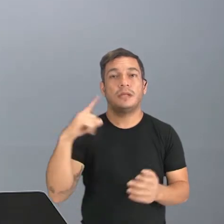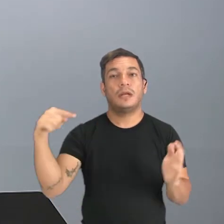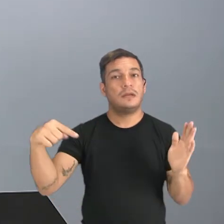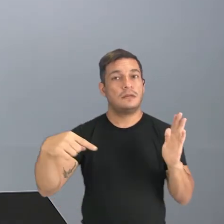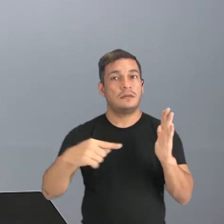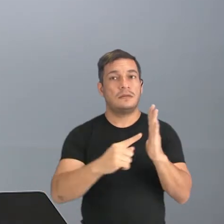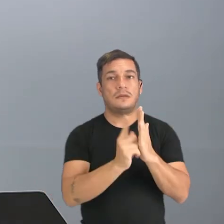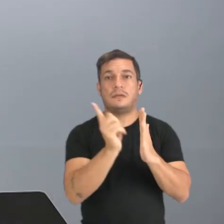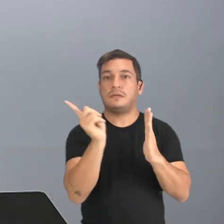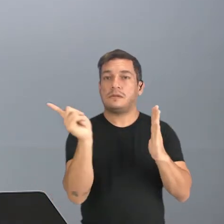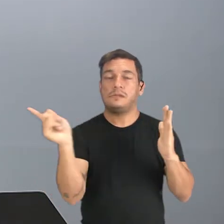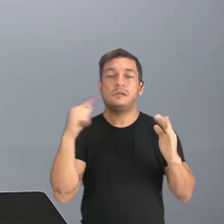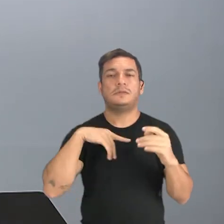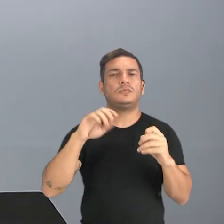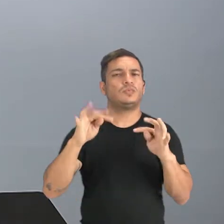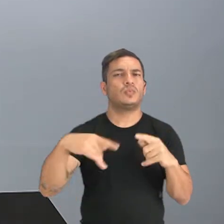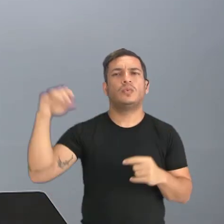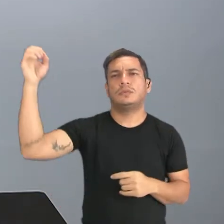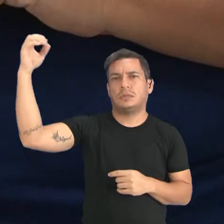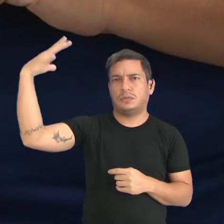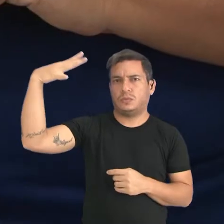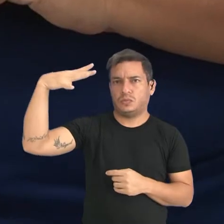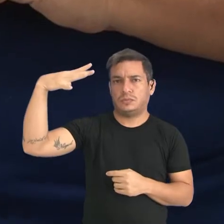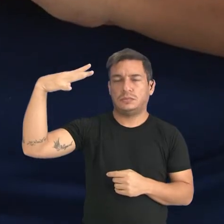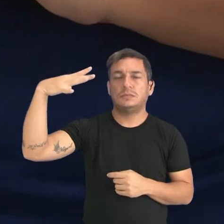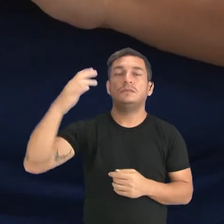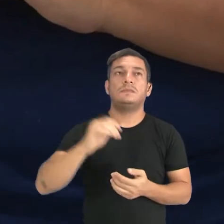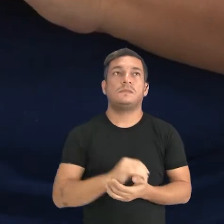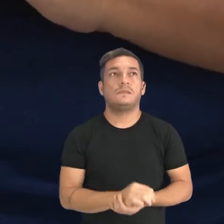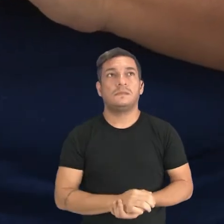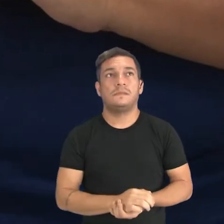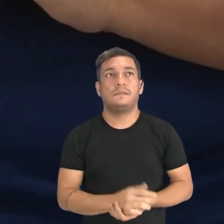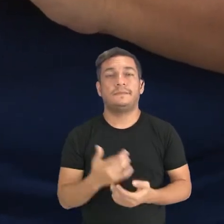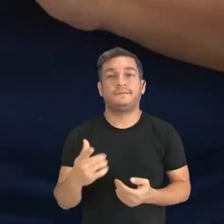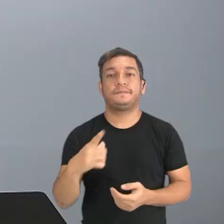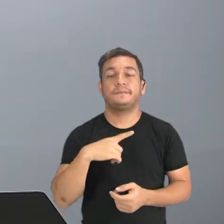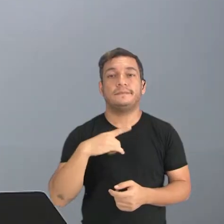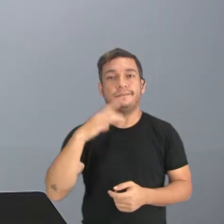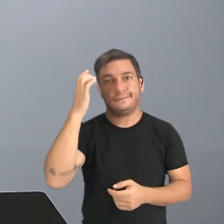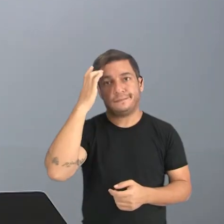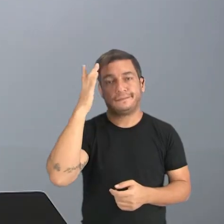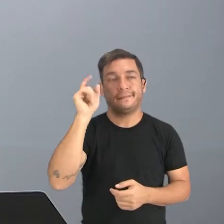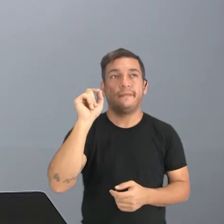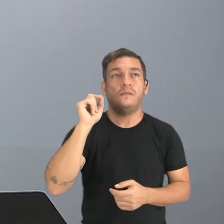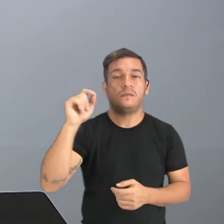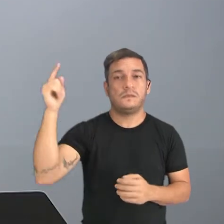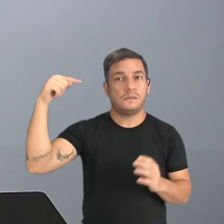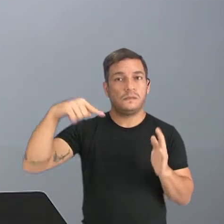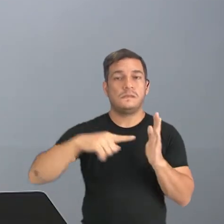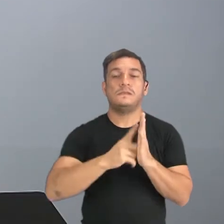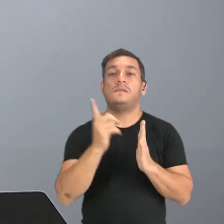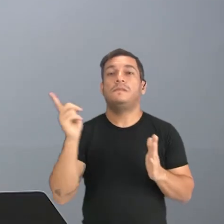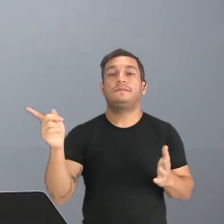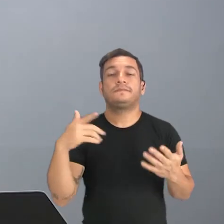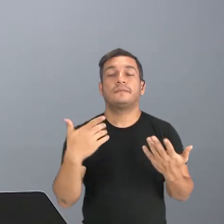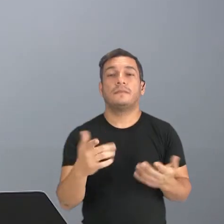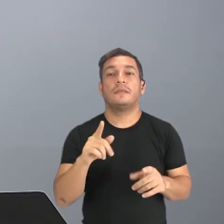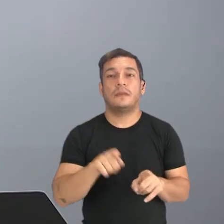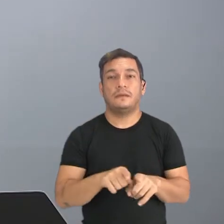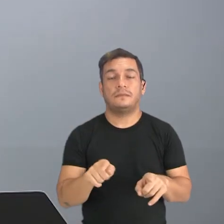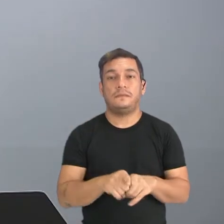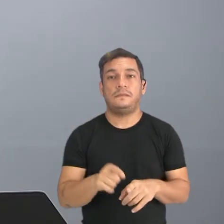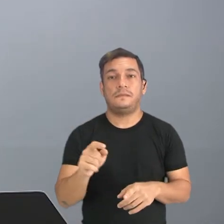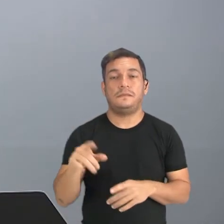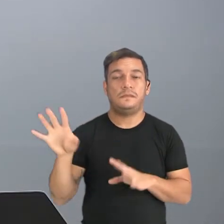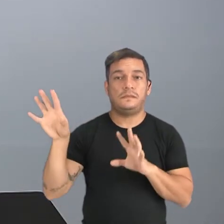reflete toda a luz que recebe. Então, ele tem a facilidade de refletir. E ao mesmo tempo